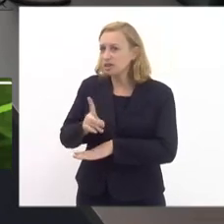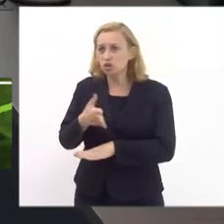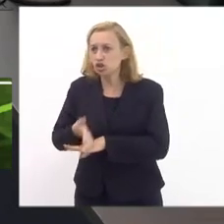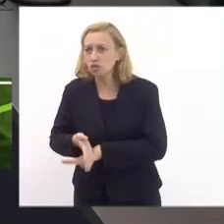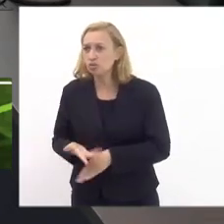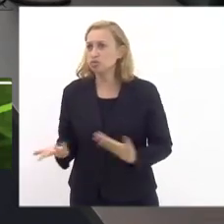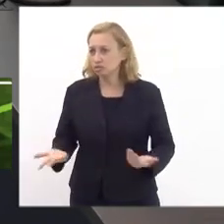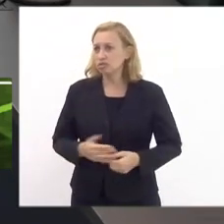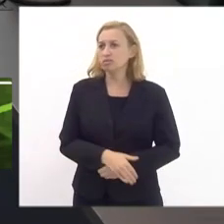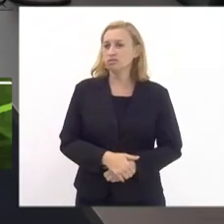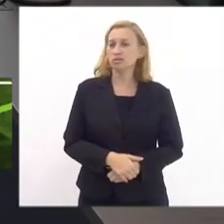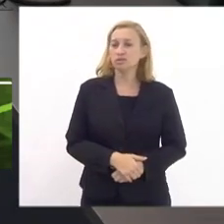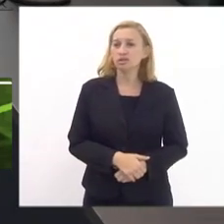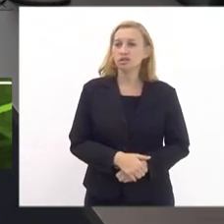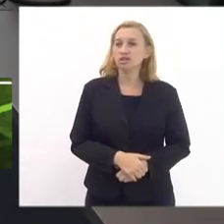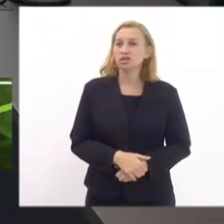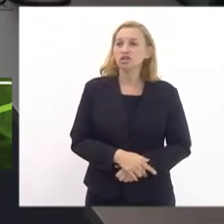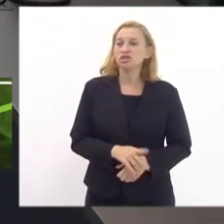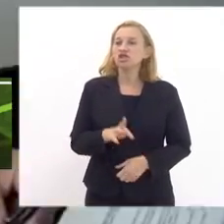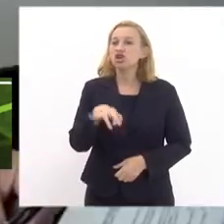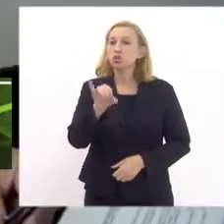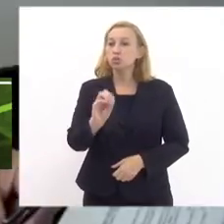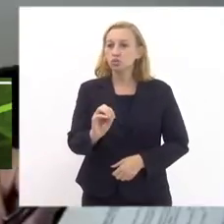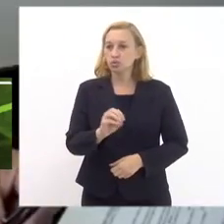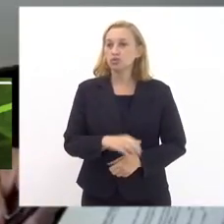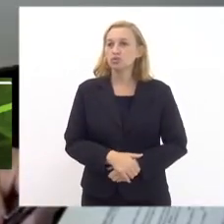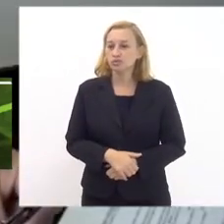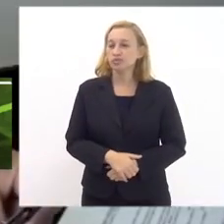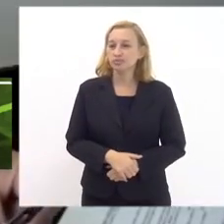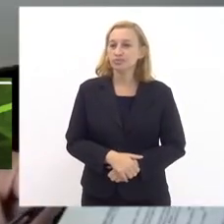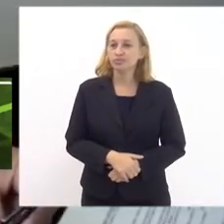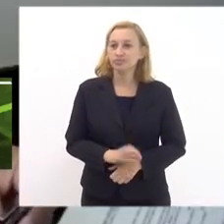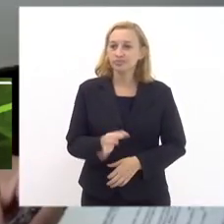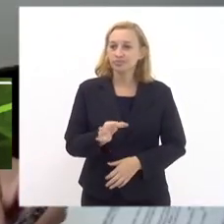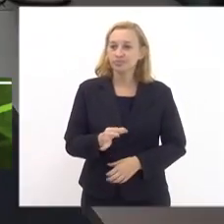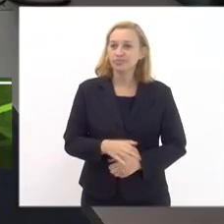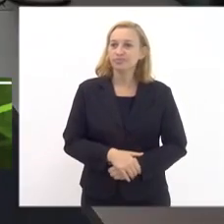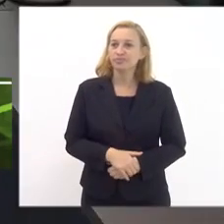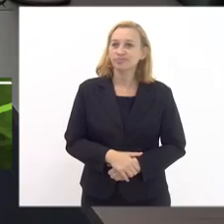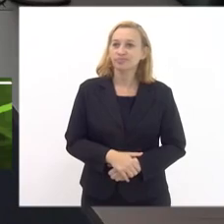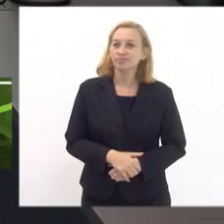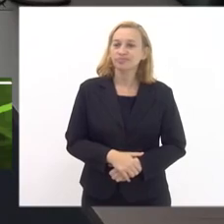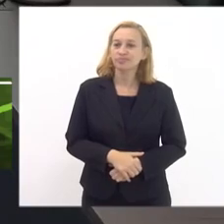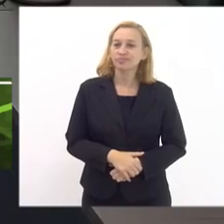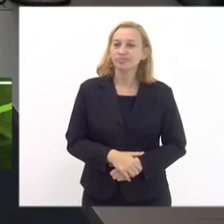gerúndio. O gerúndio tem essa imprecisão, né? É, exatamente.